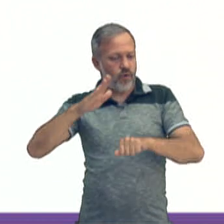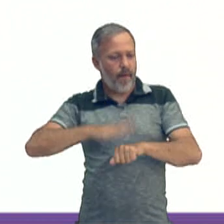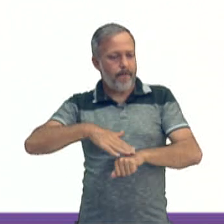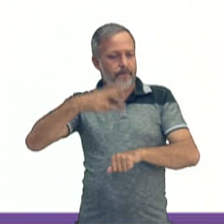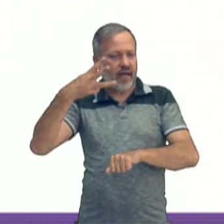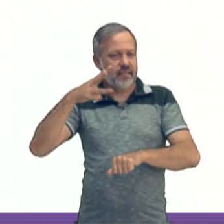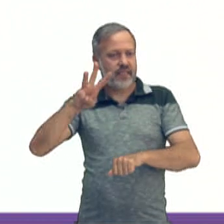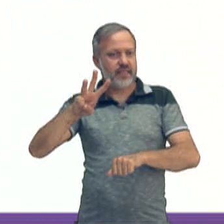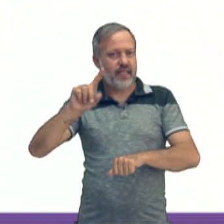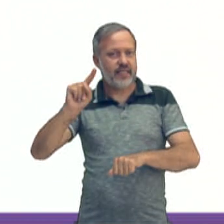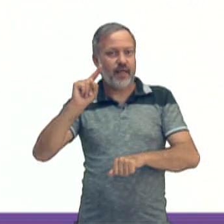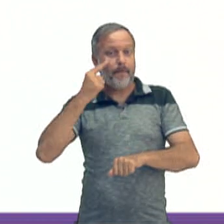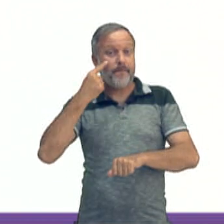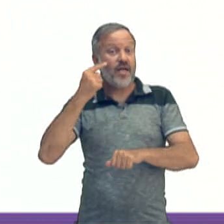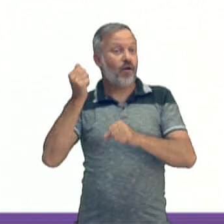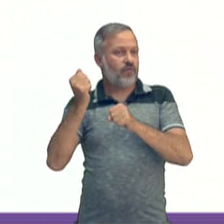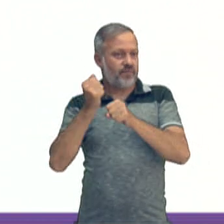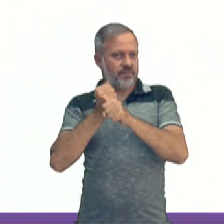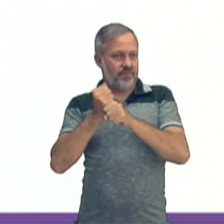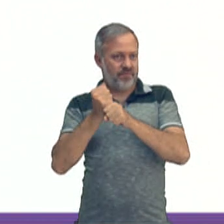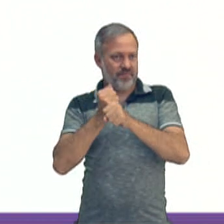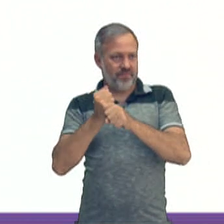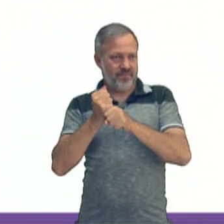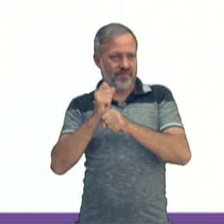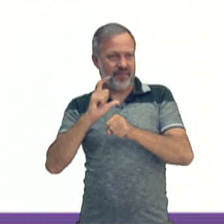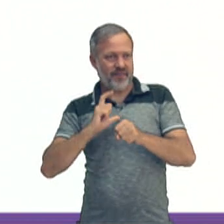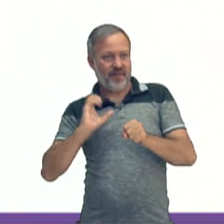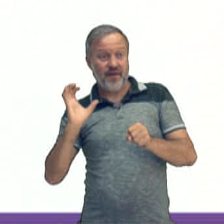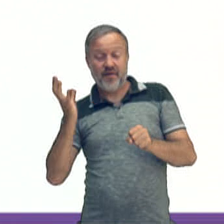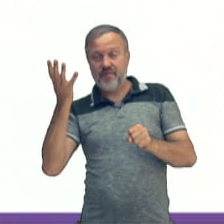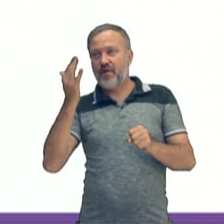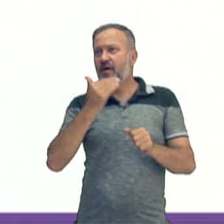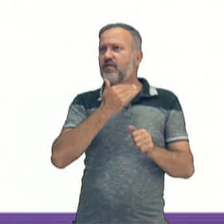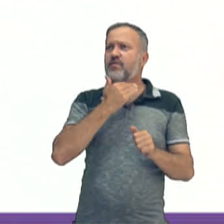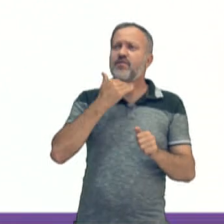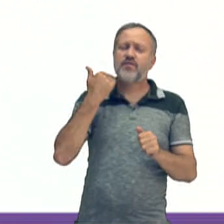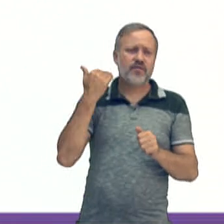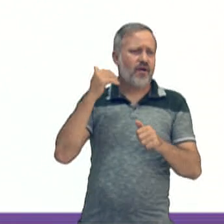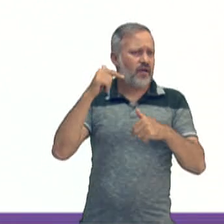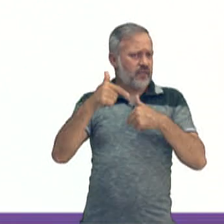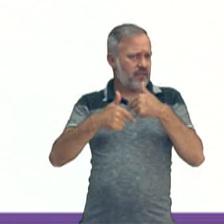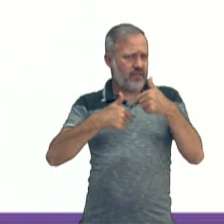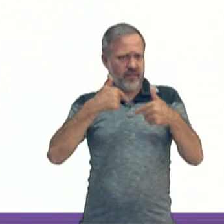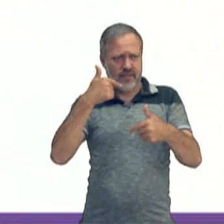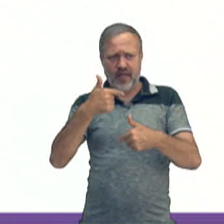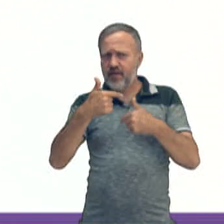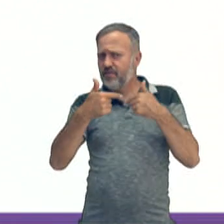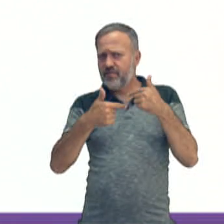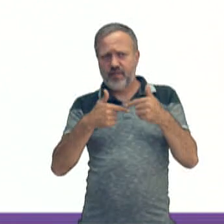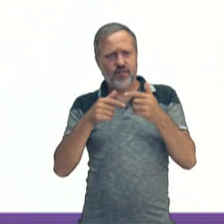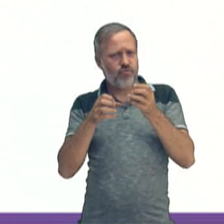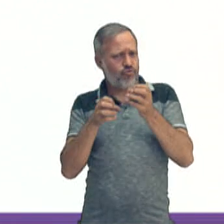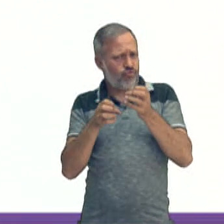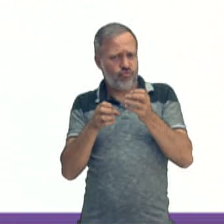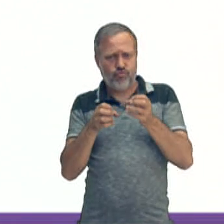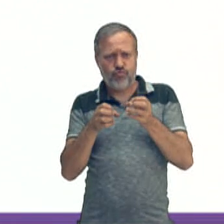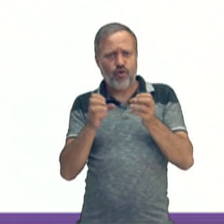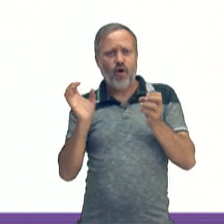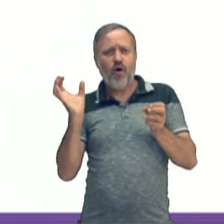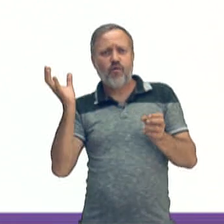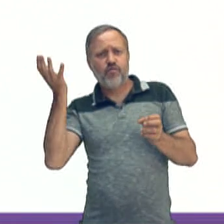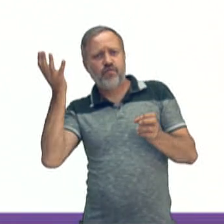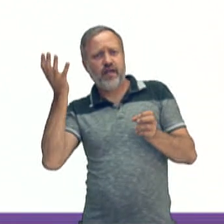datas festivas, os rituais religiosos, aniversários, mortes, serviços em geral. Atualmente, o